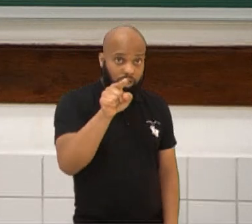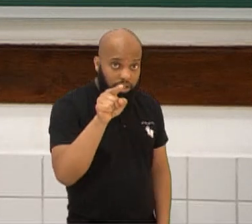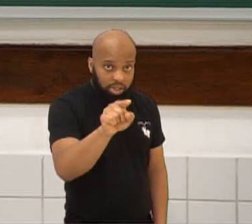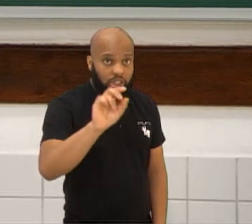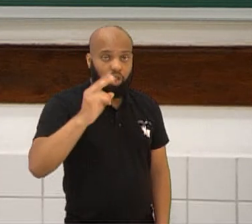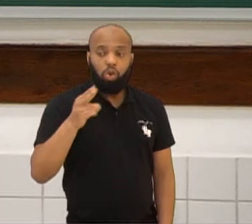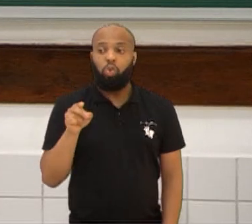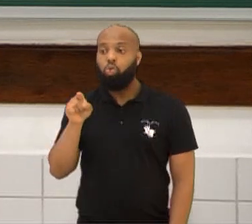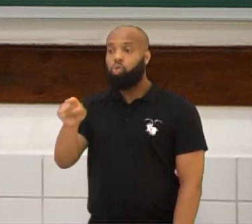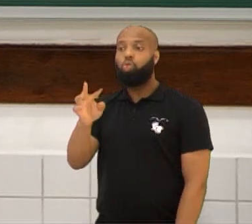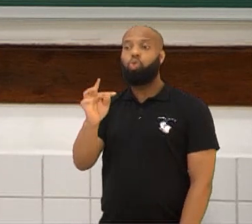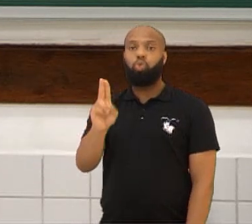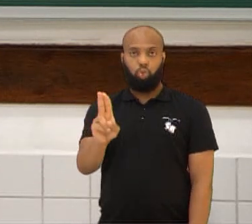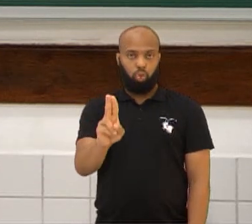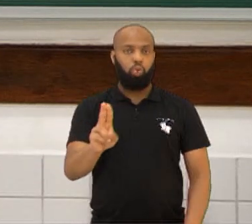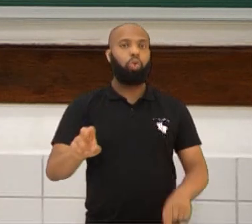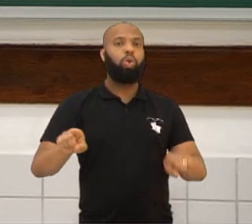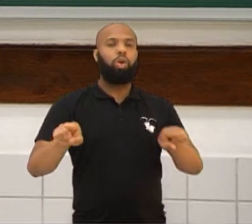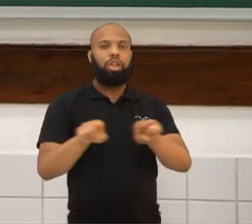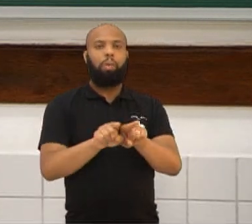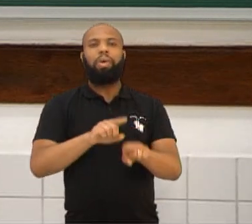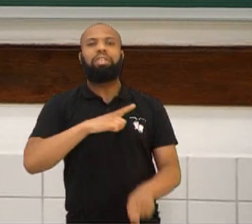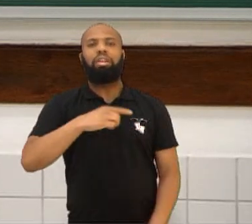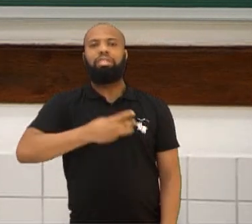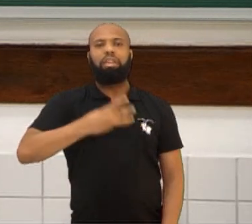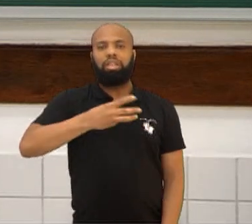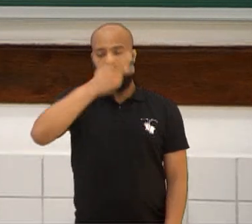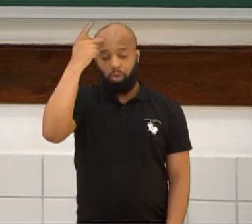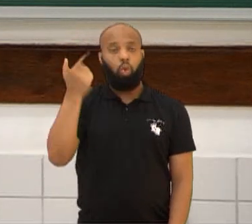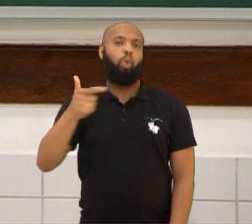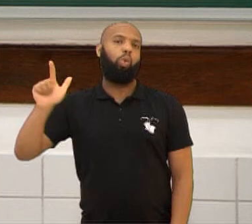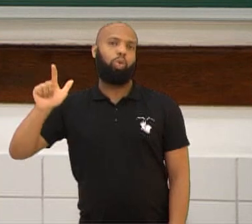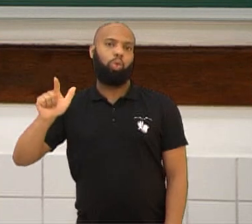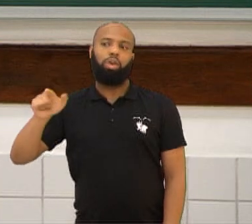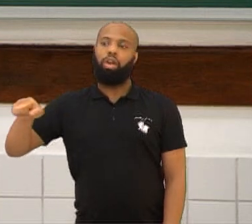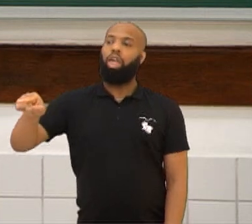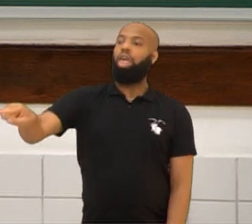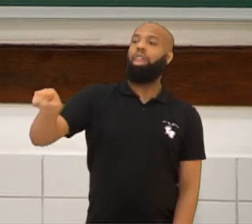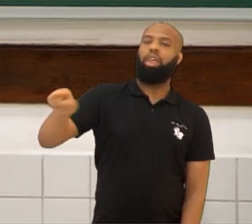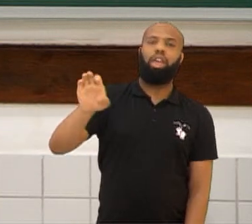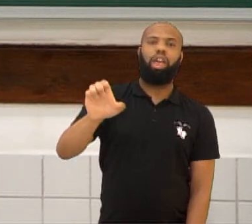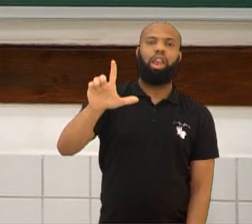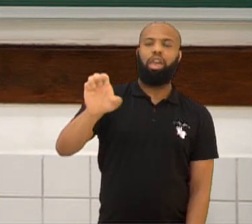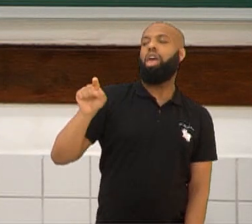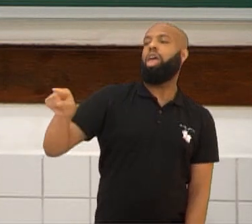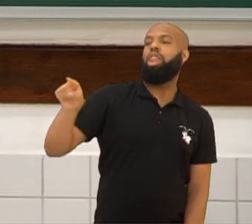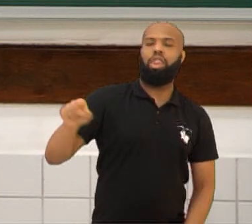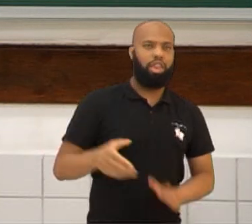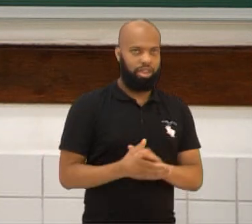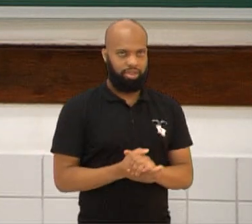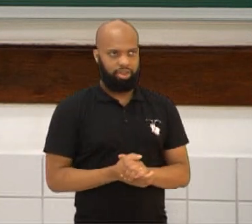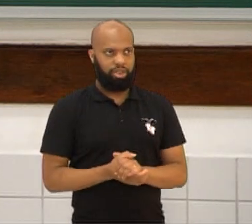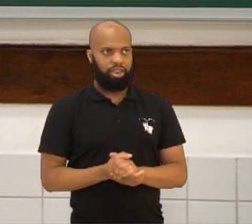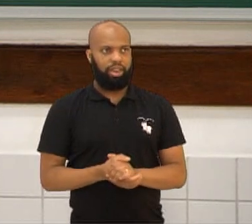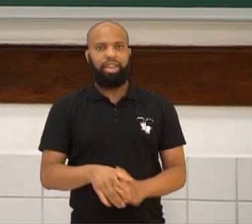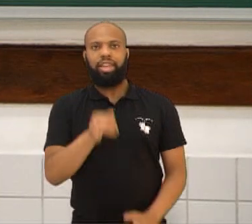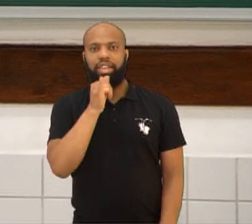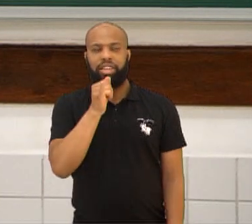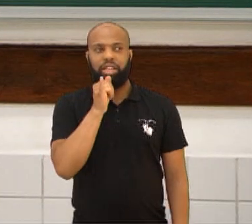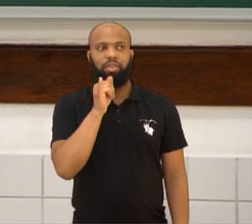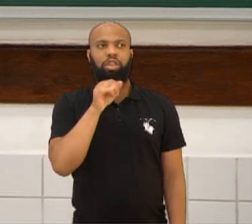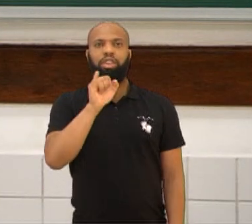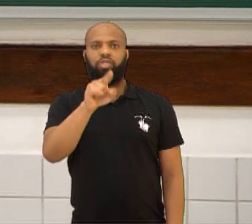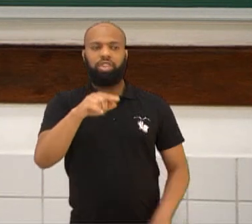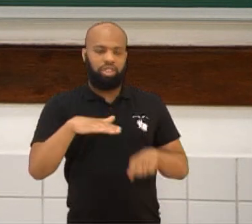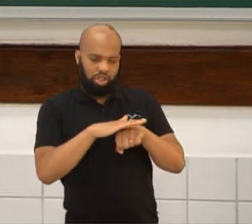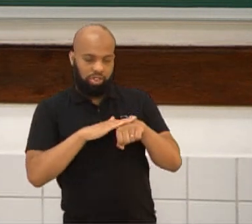ou tu. E a terceira pessoa é um terceiro, é o ele. Imagine-se sempre você conversando